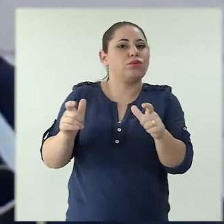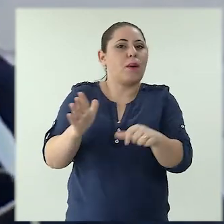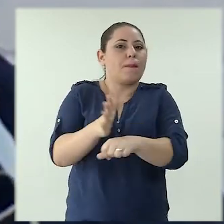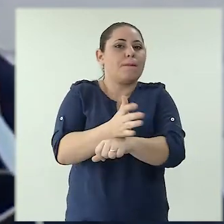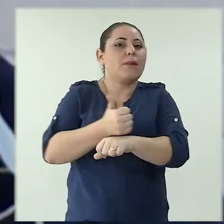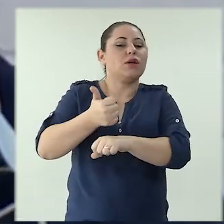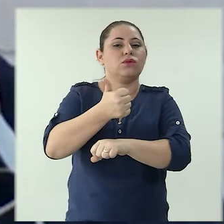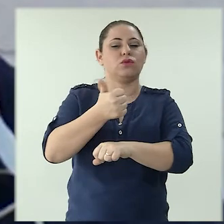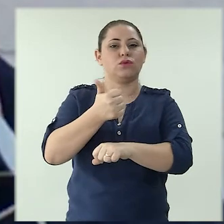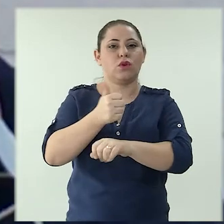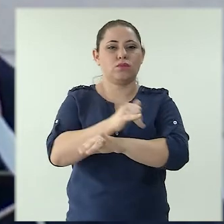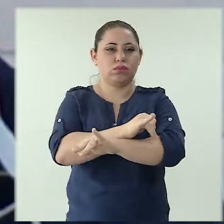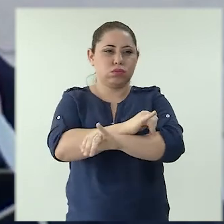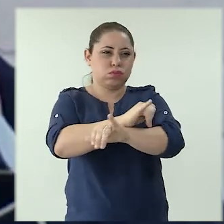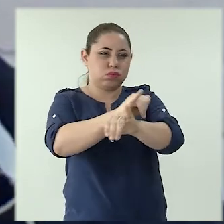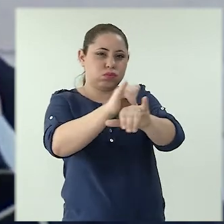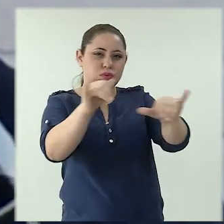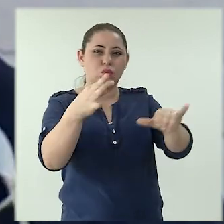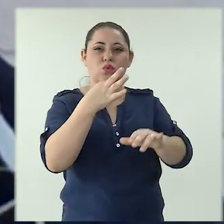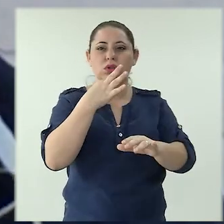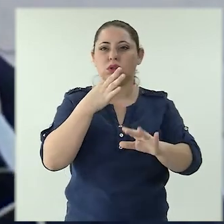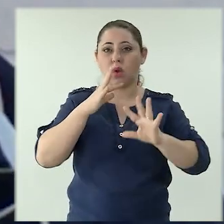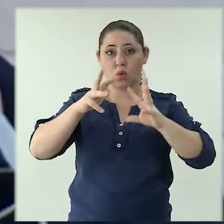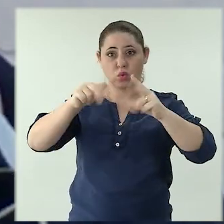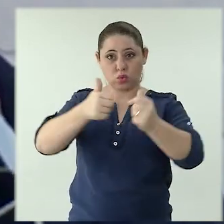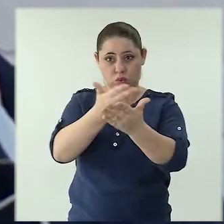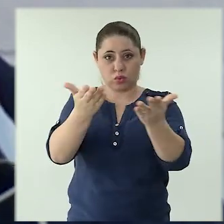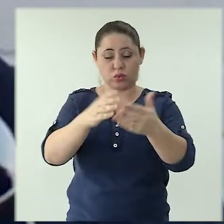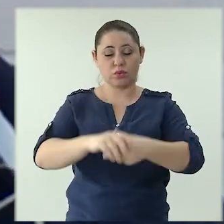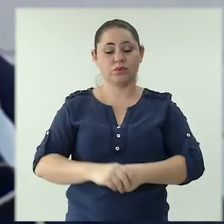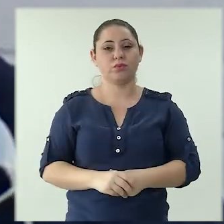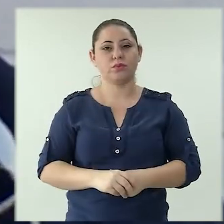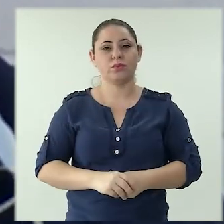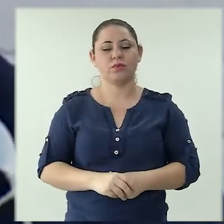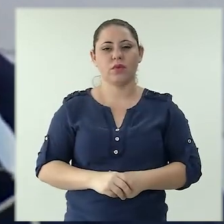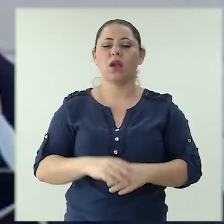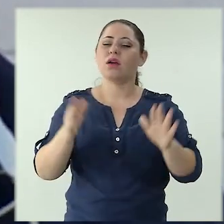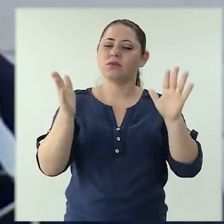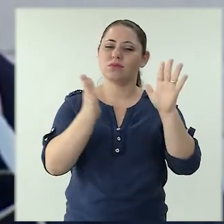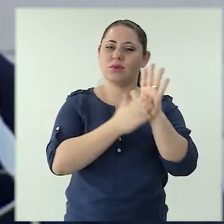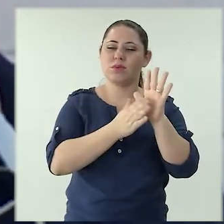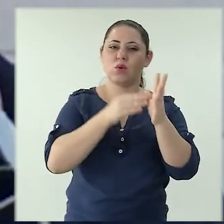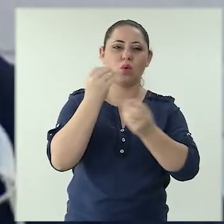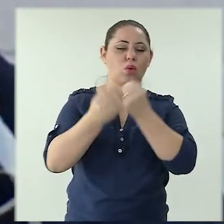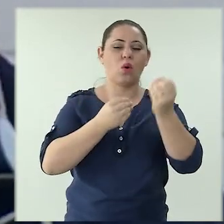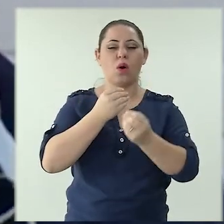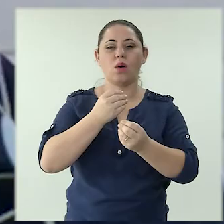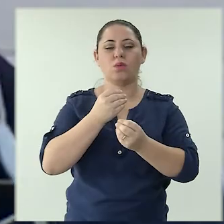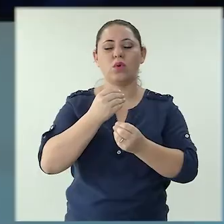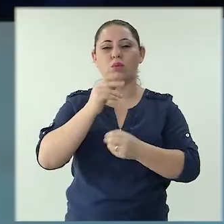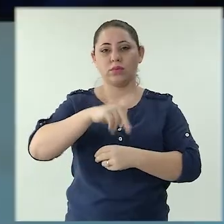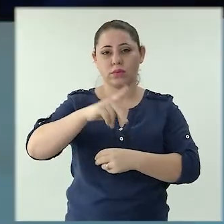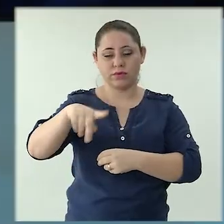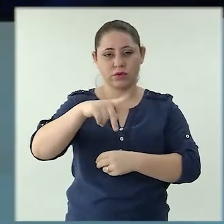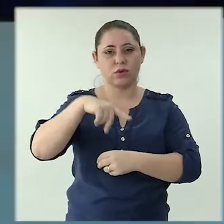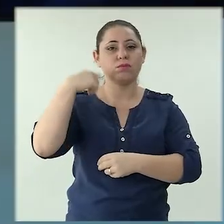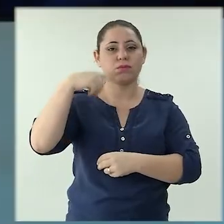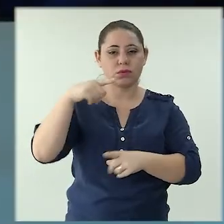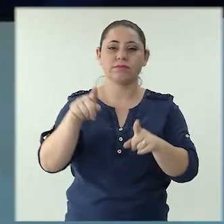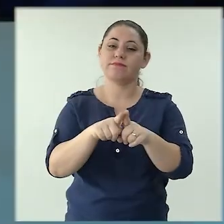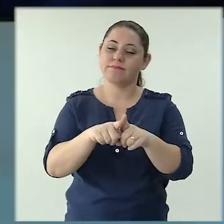mais, principalmente difundindo esse conhecimento para todos. E isso é meu papel, não só como advogado, mas também como